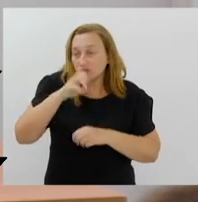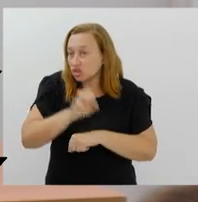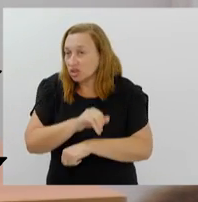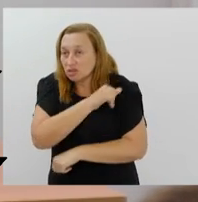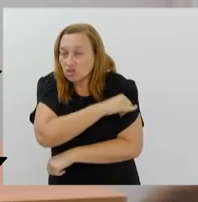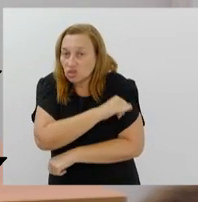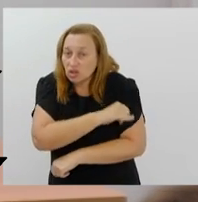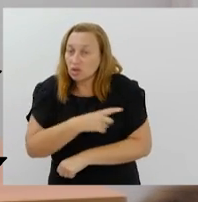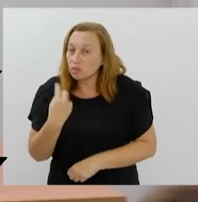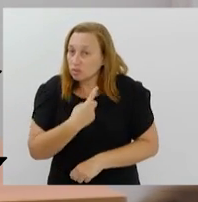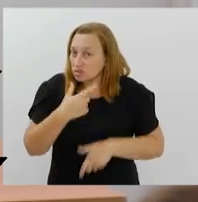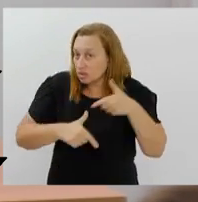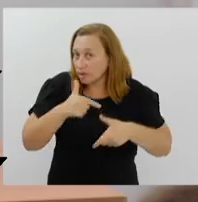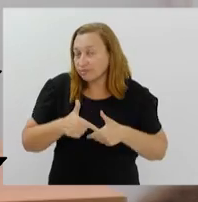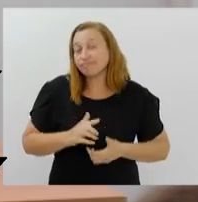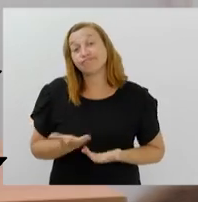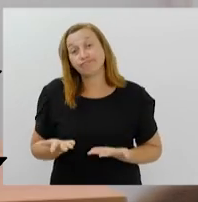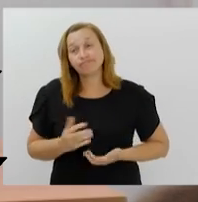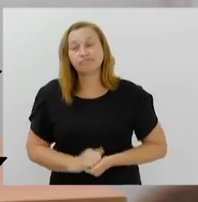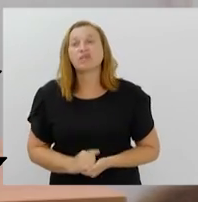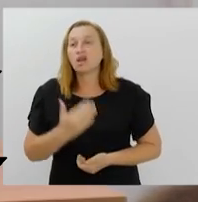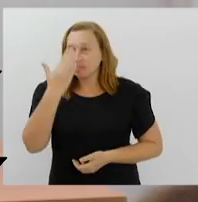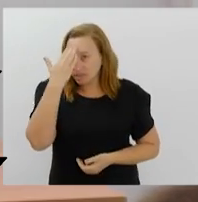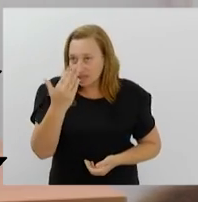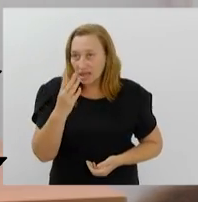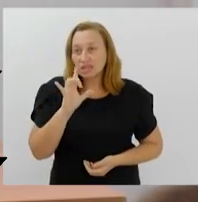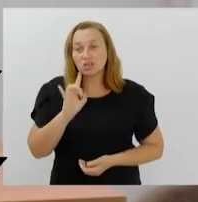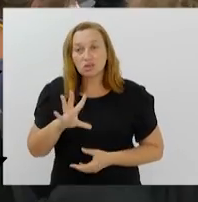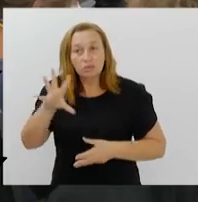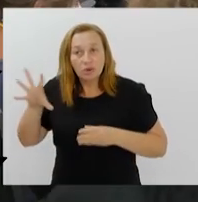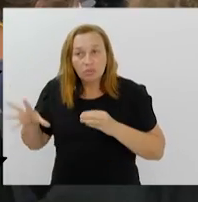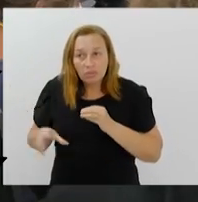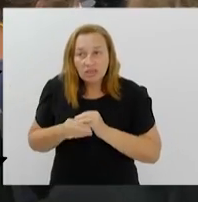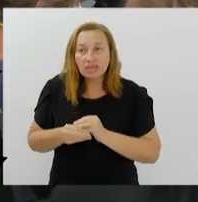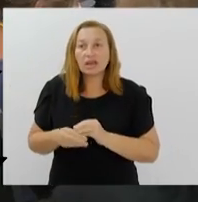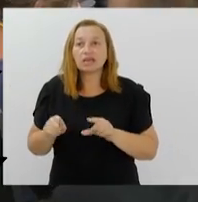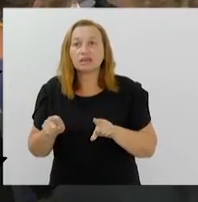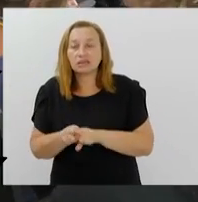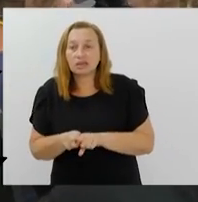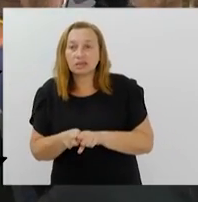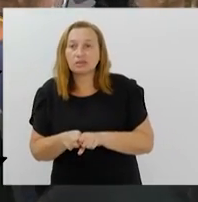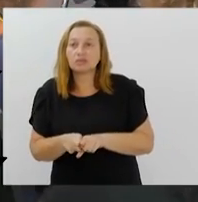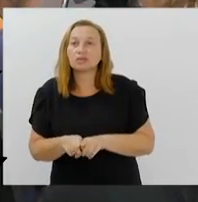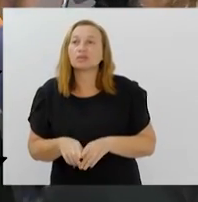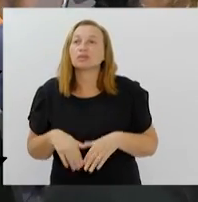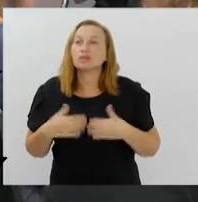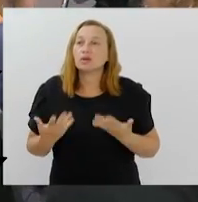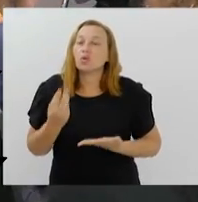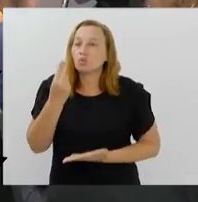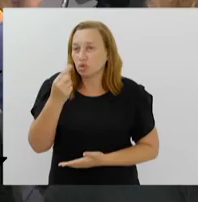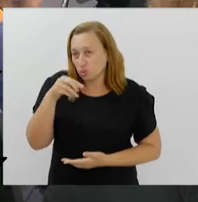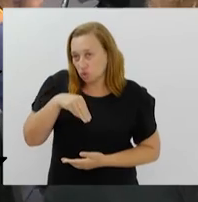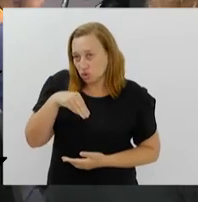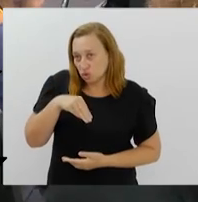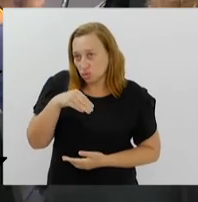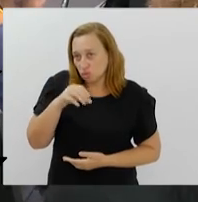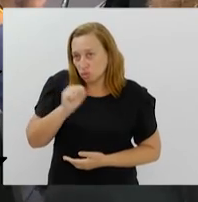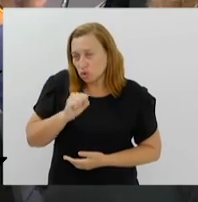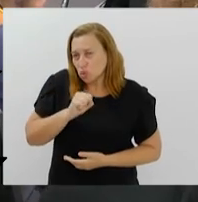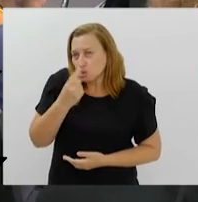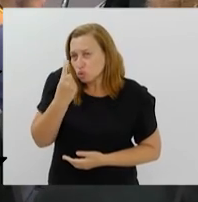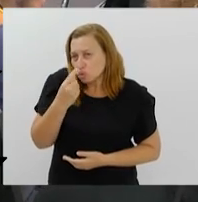é Nossa atribuição Obrigada só para complementar então um minuto um segundo tia